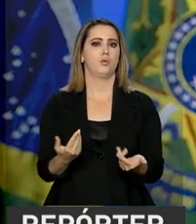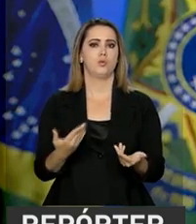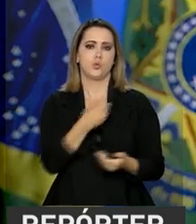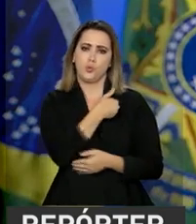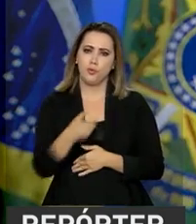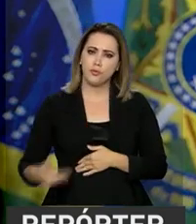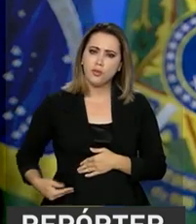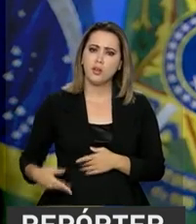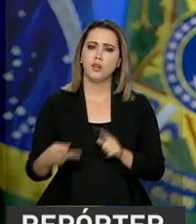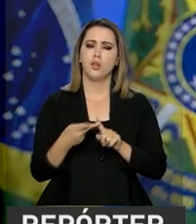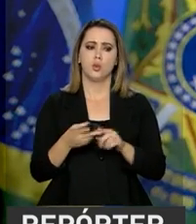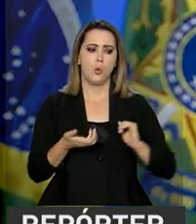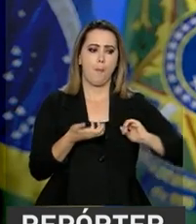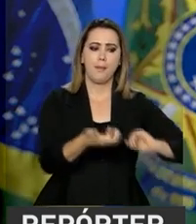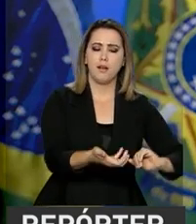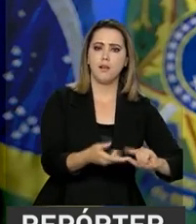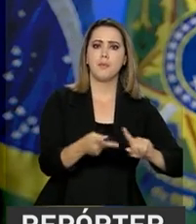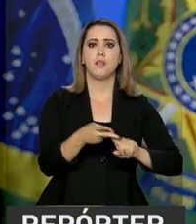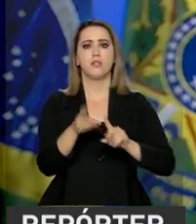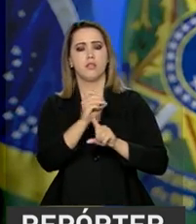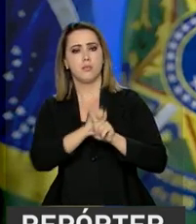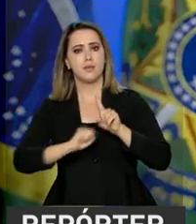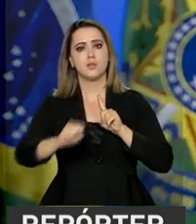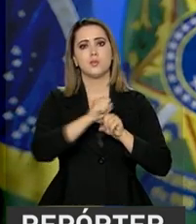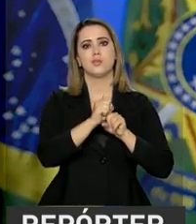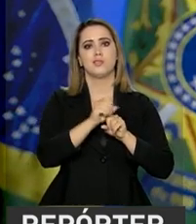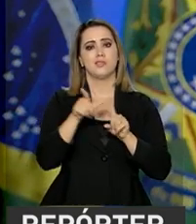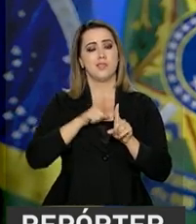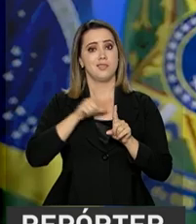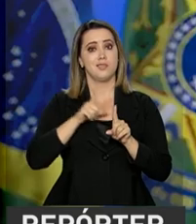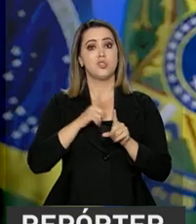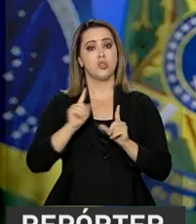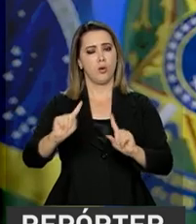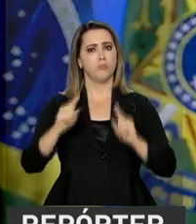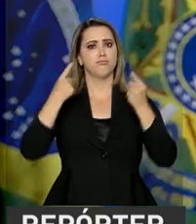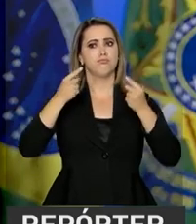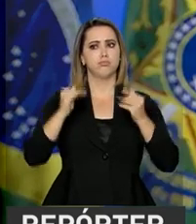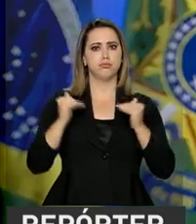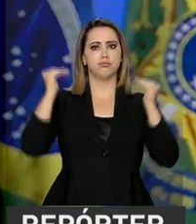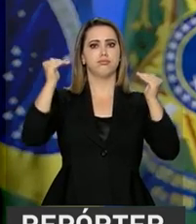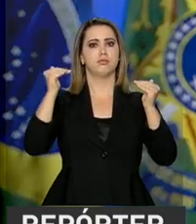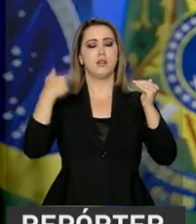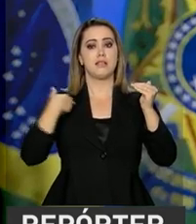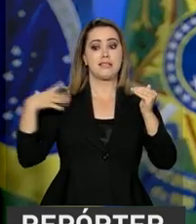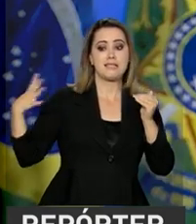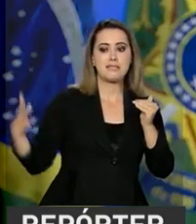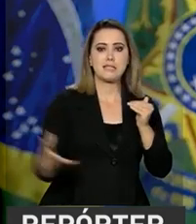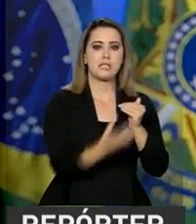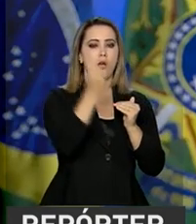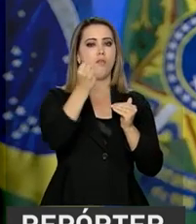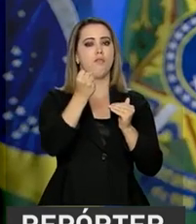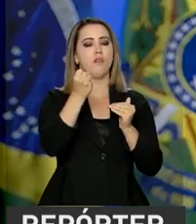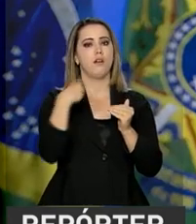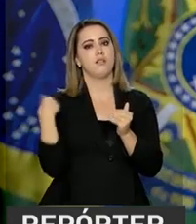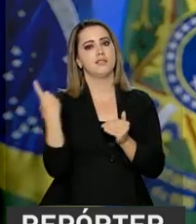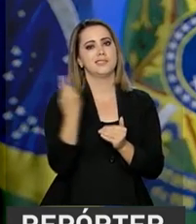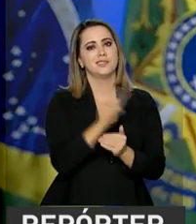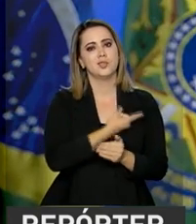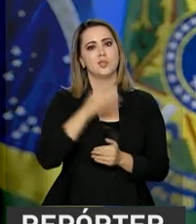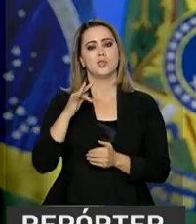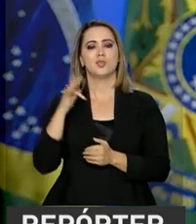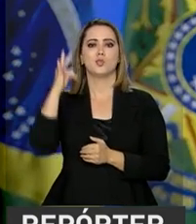governo Parlamento e a sociedade brasileira tem ainda um desafio maior salvar as nossas